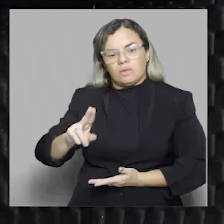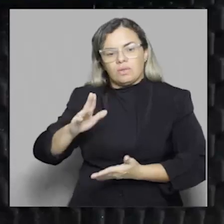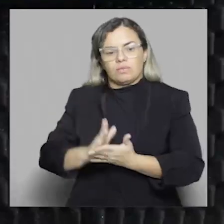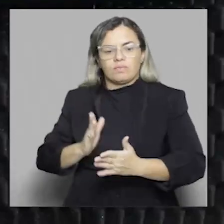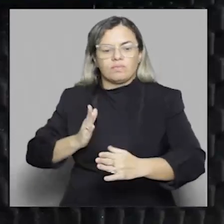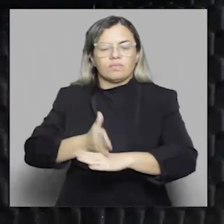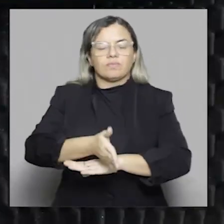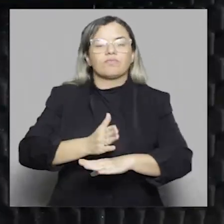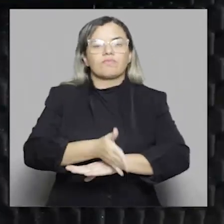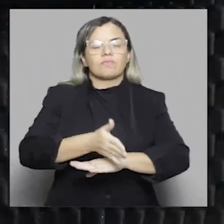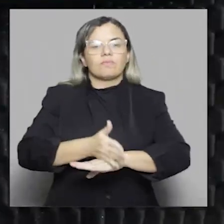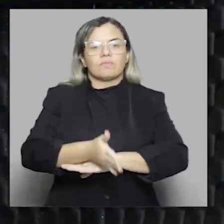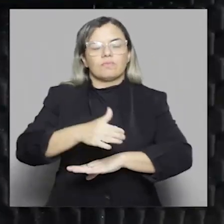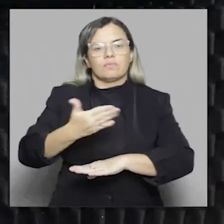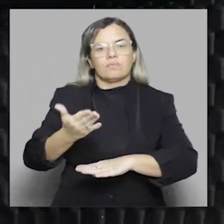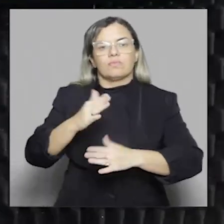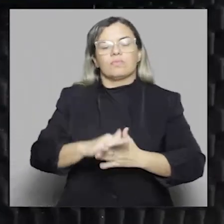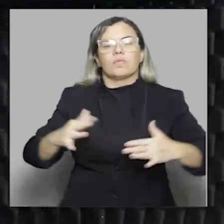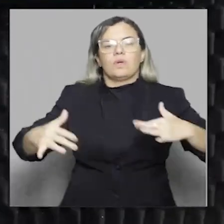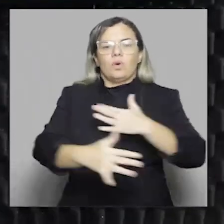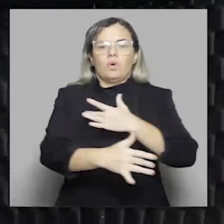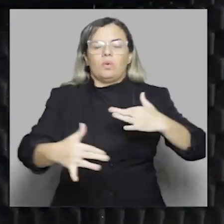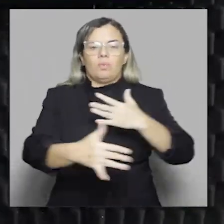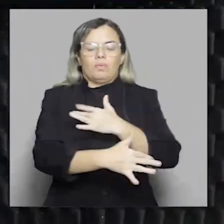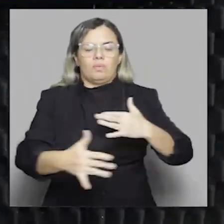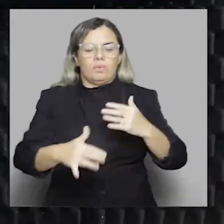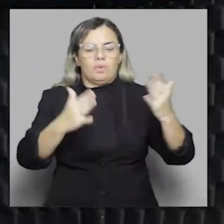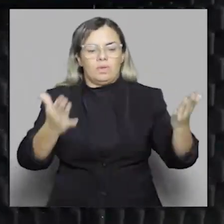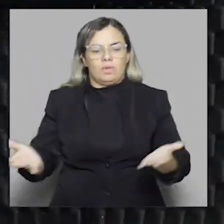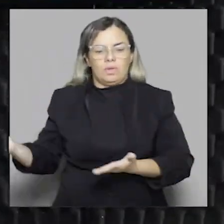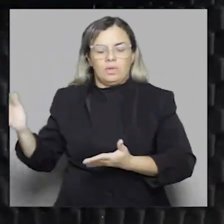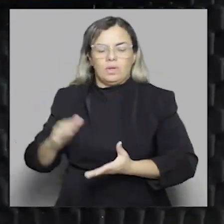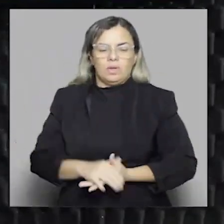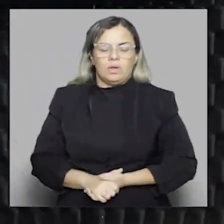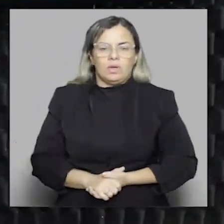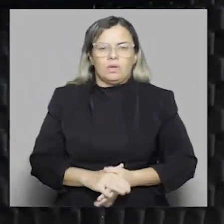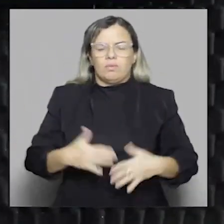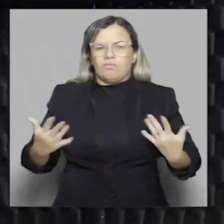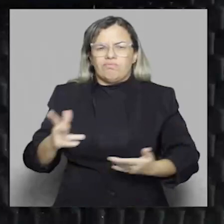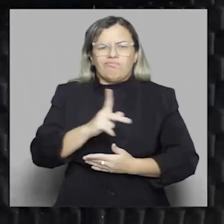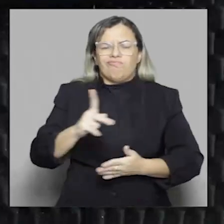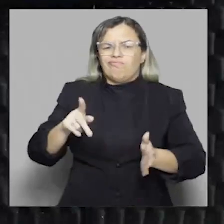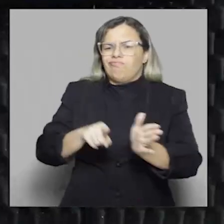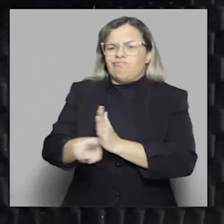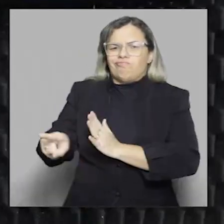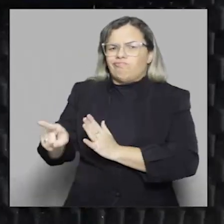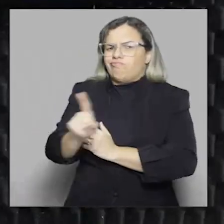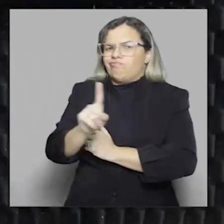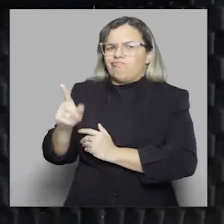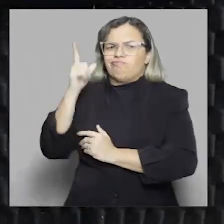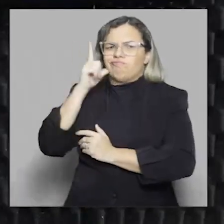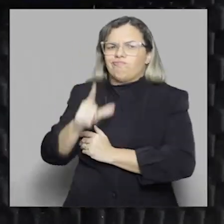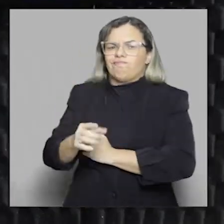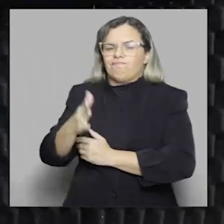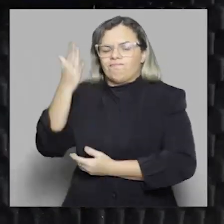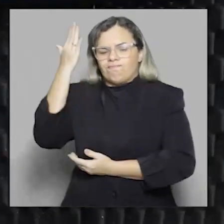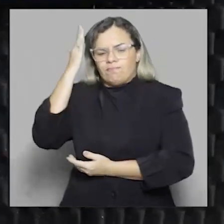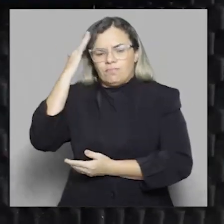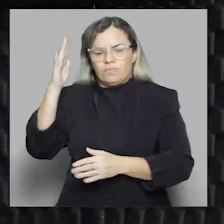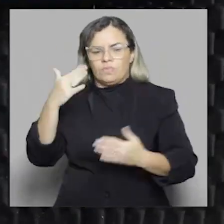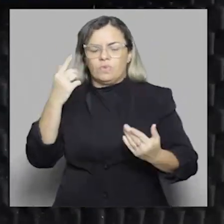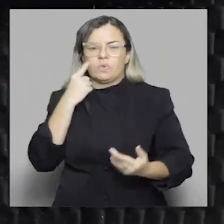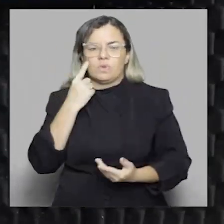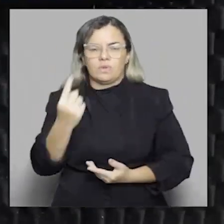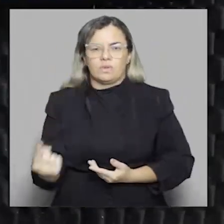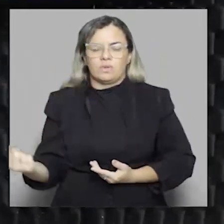intervenção. Pode ser uma intervenção urbana, por exemplo. Instalação, professor, ainda não consigo entender. Bom, isso